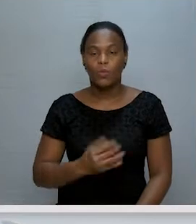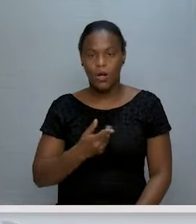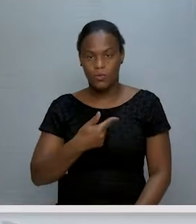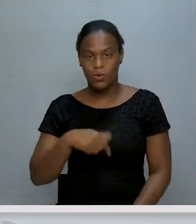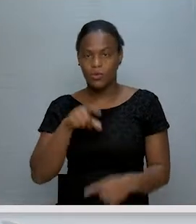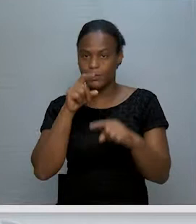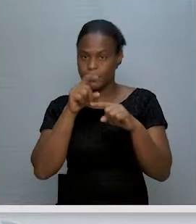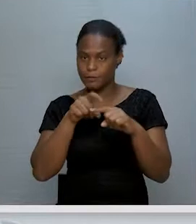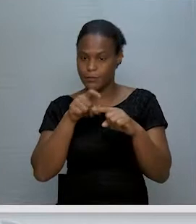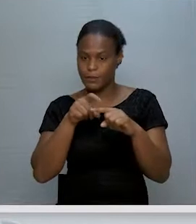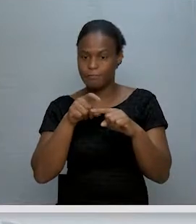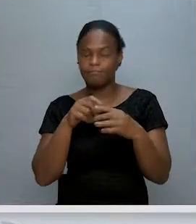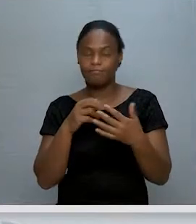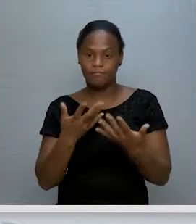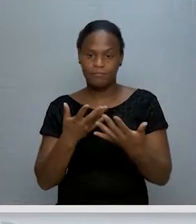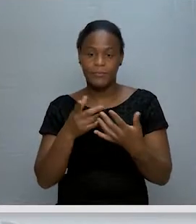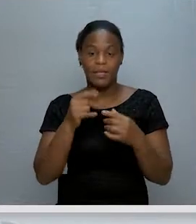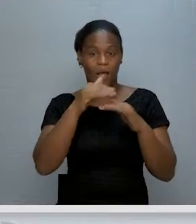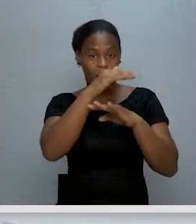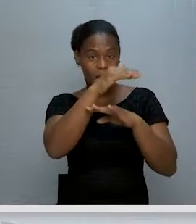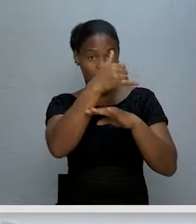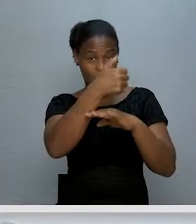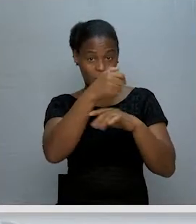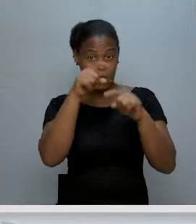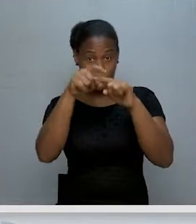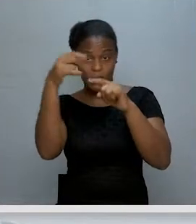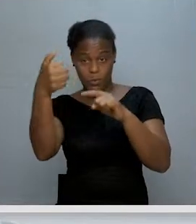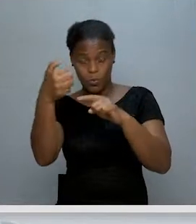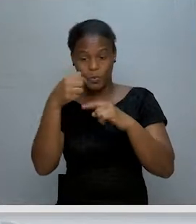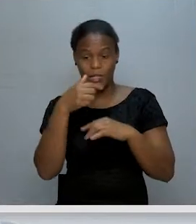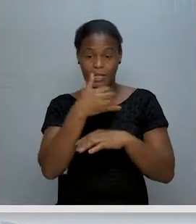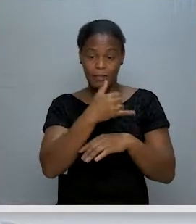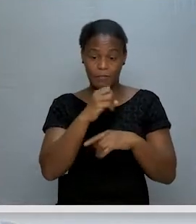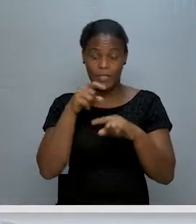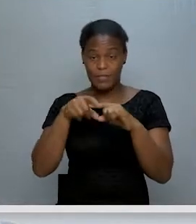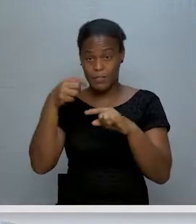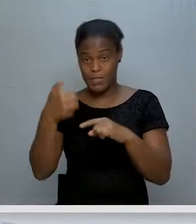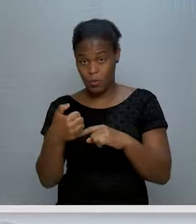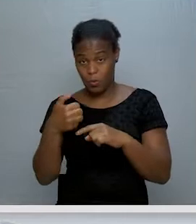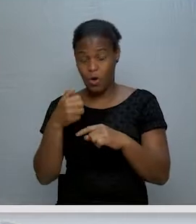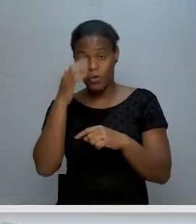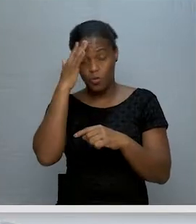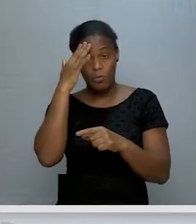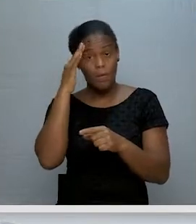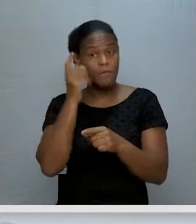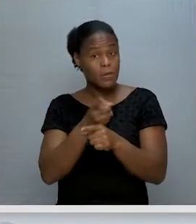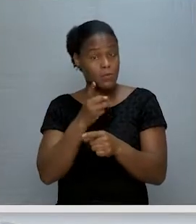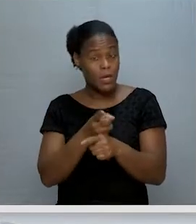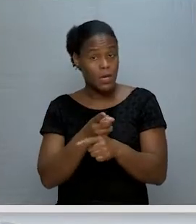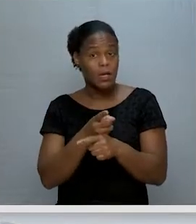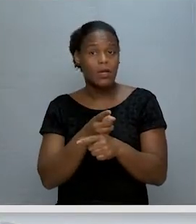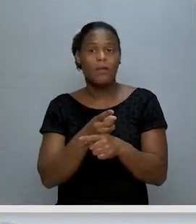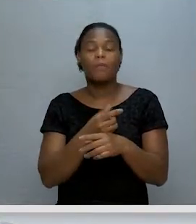Ao dividir o numerador e o denominador pelo mesmo número inteiro diferente de